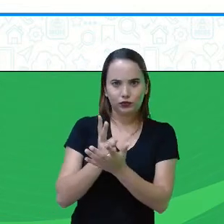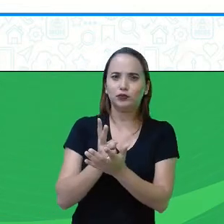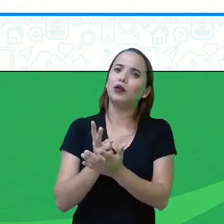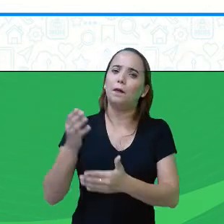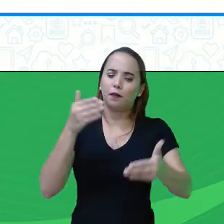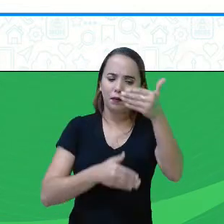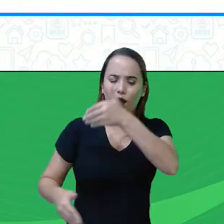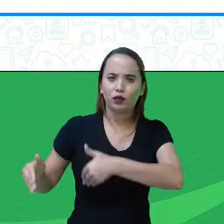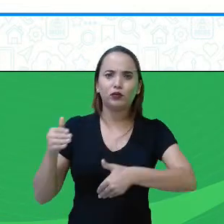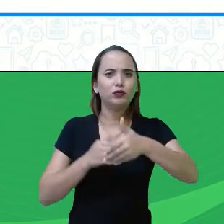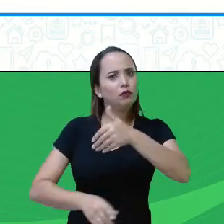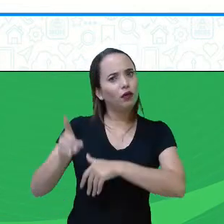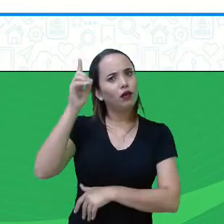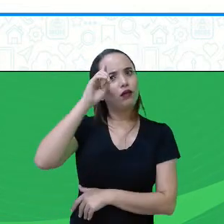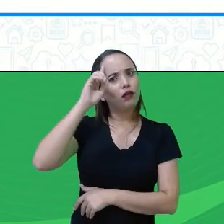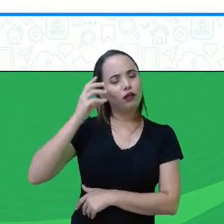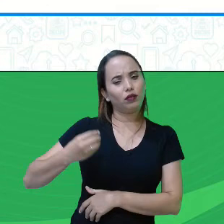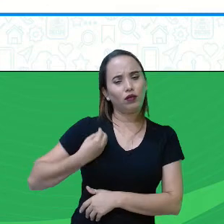isso, mais